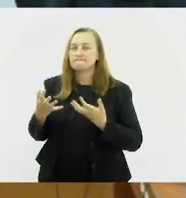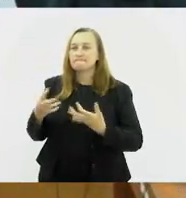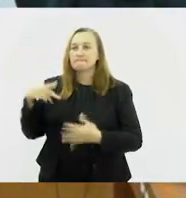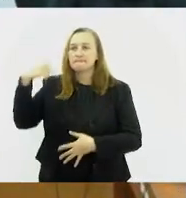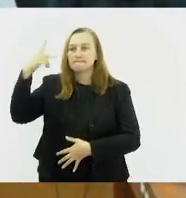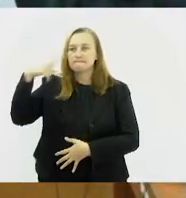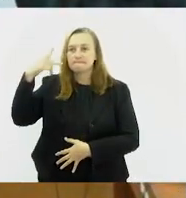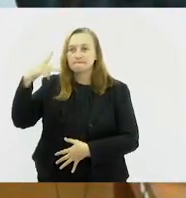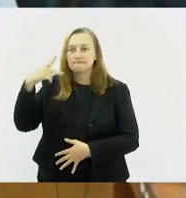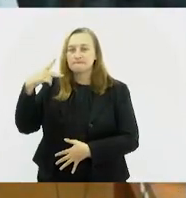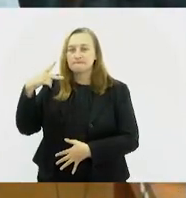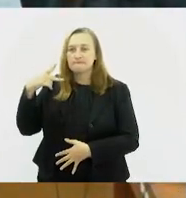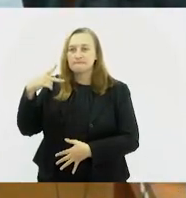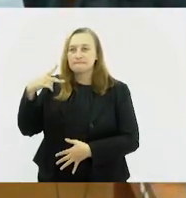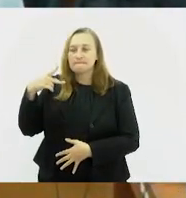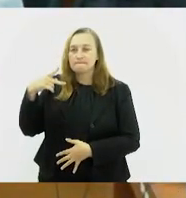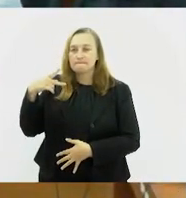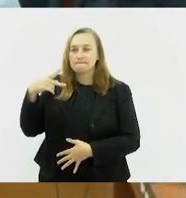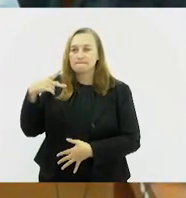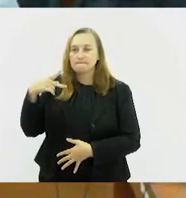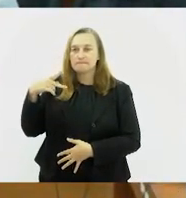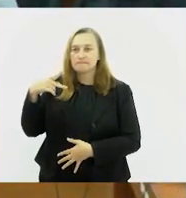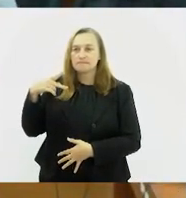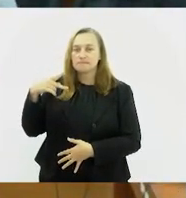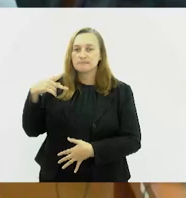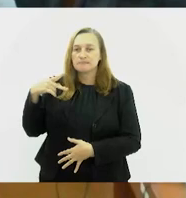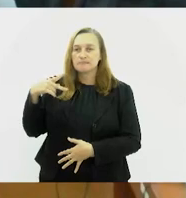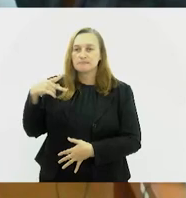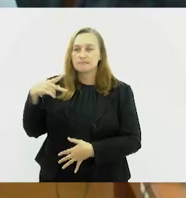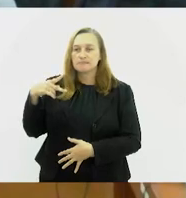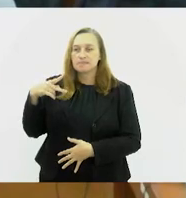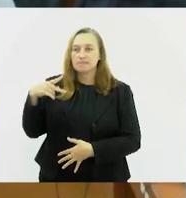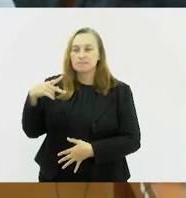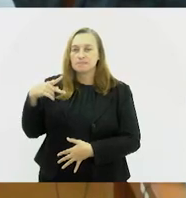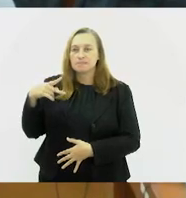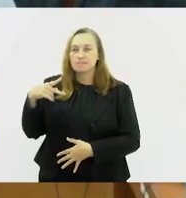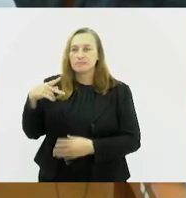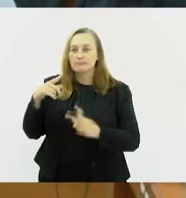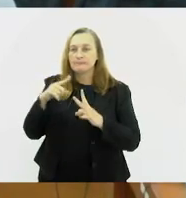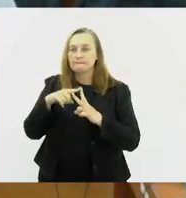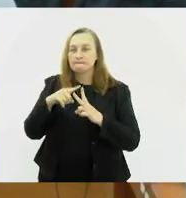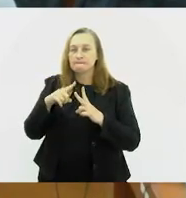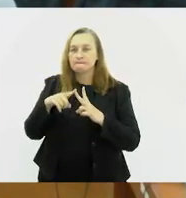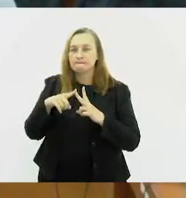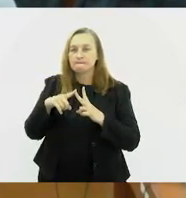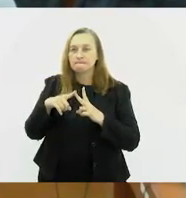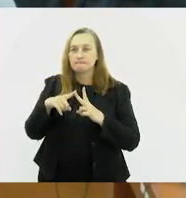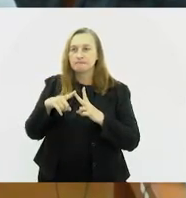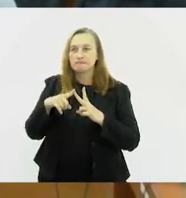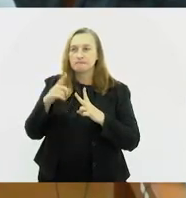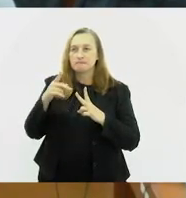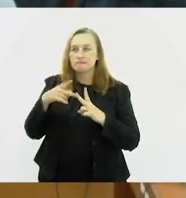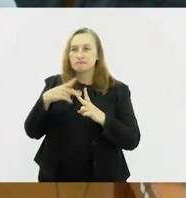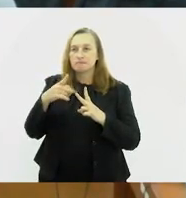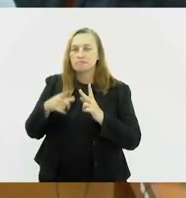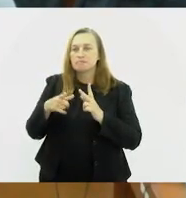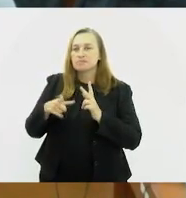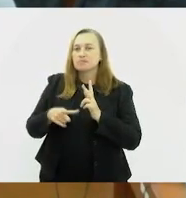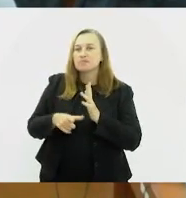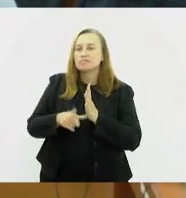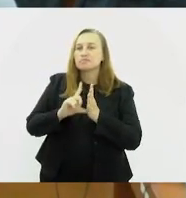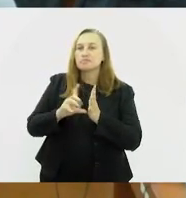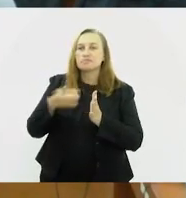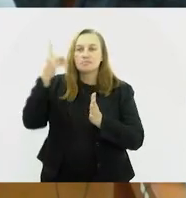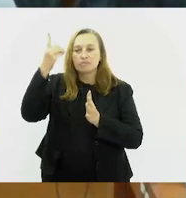se tomou, ou tomou a si, dois encargos antes do nosso deputado fazer audiência